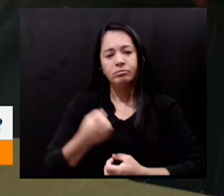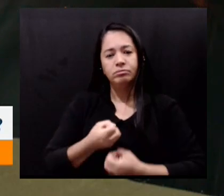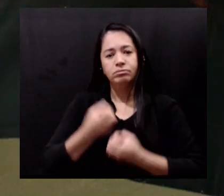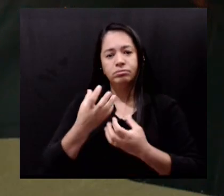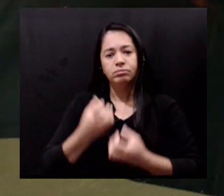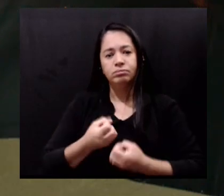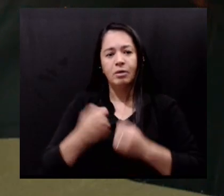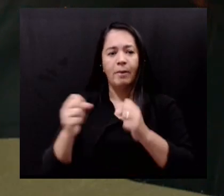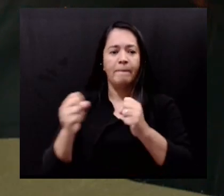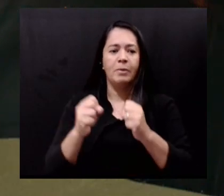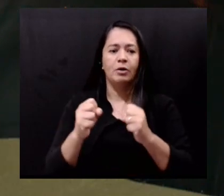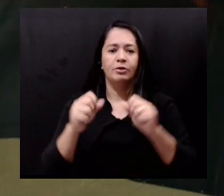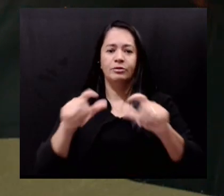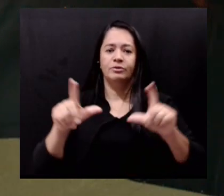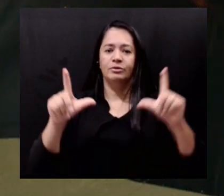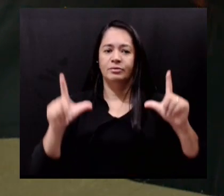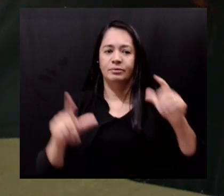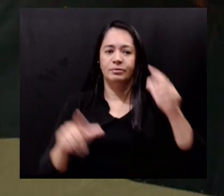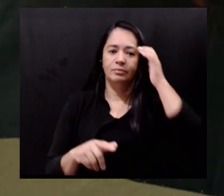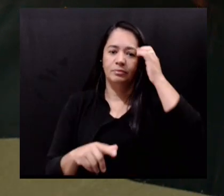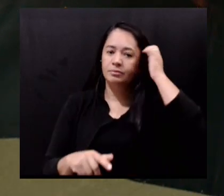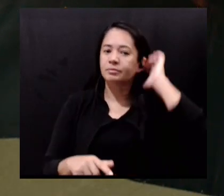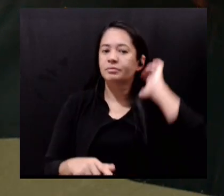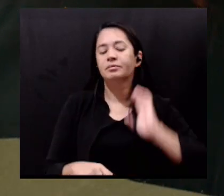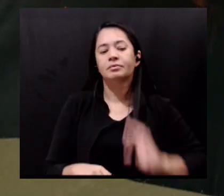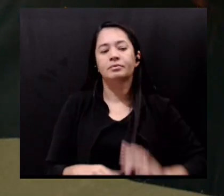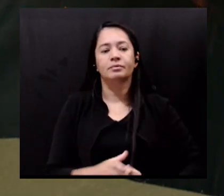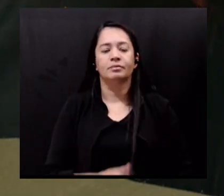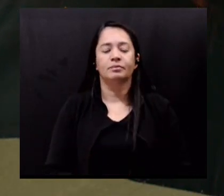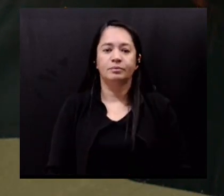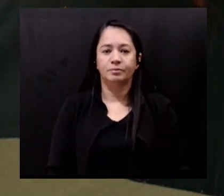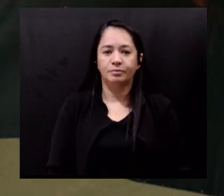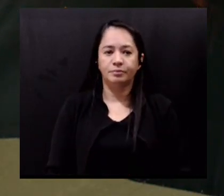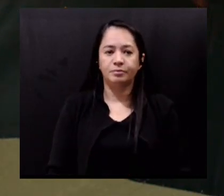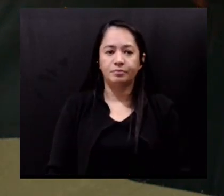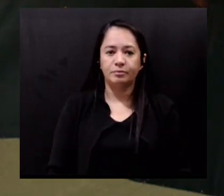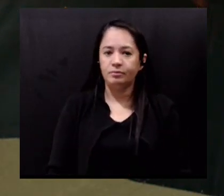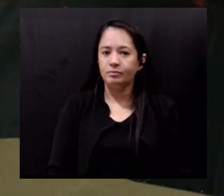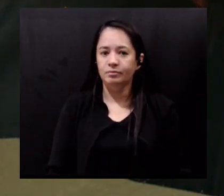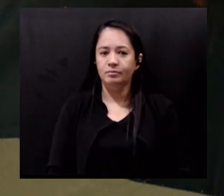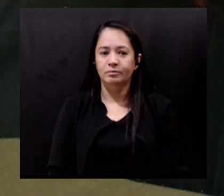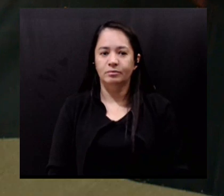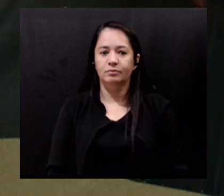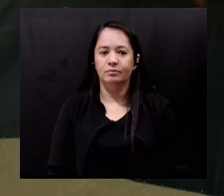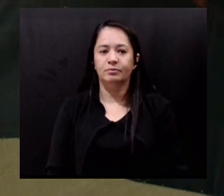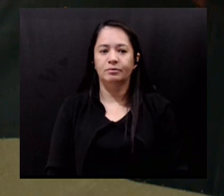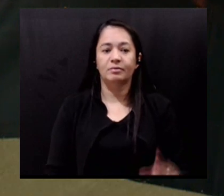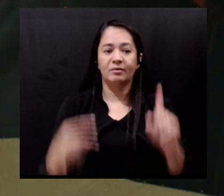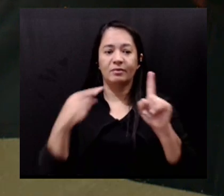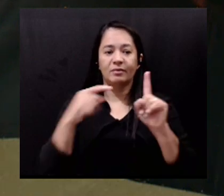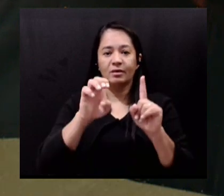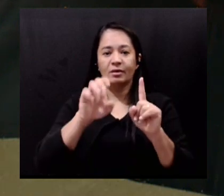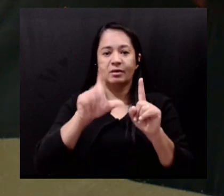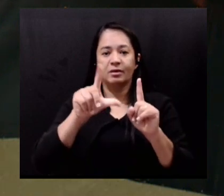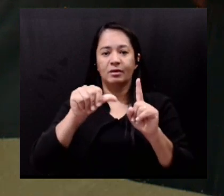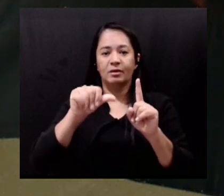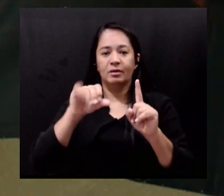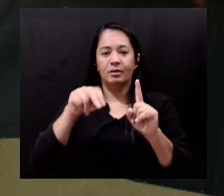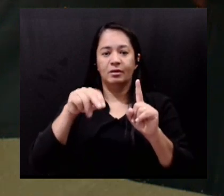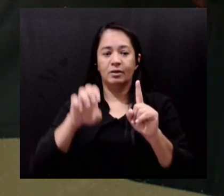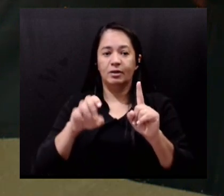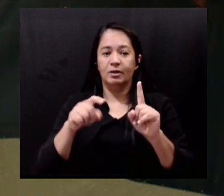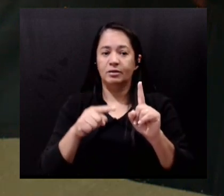tela se tiver. Tá, então beleza, aqui ó, tá avisando que tem, vamos lá. A Elane do Jardim América, o que mais pesa